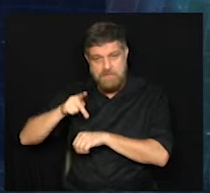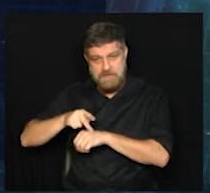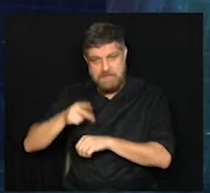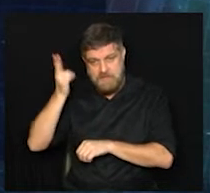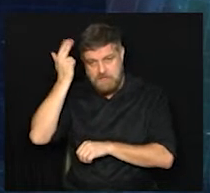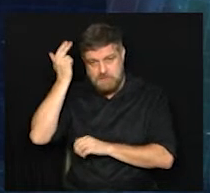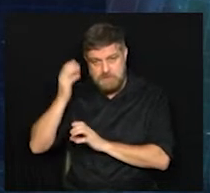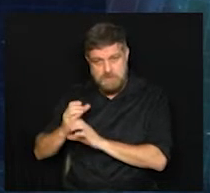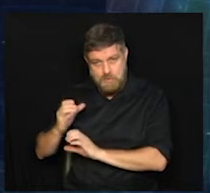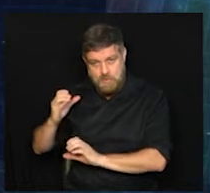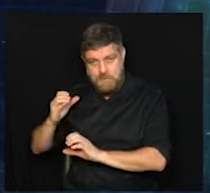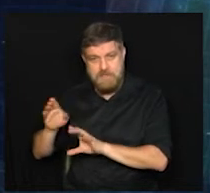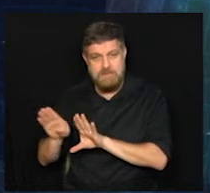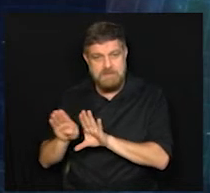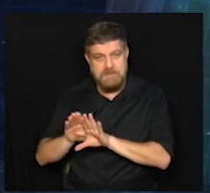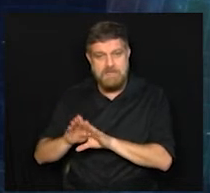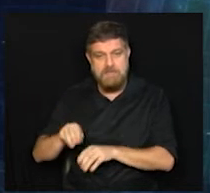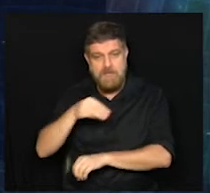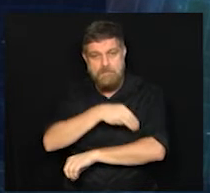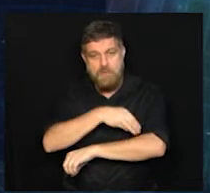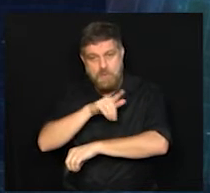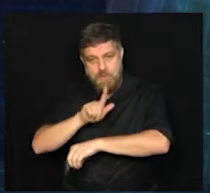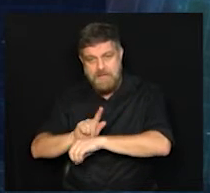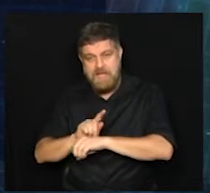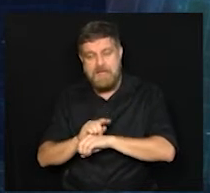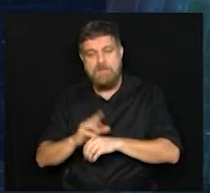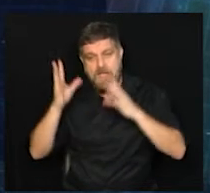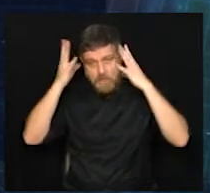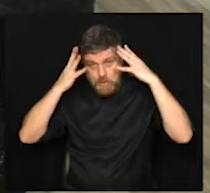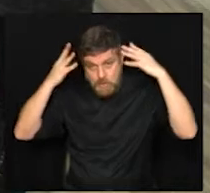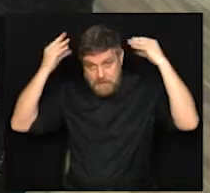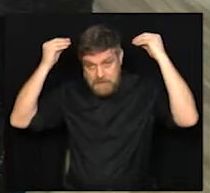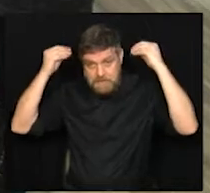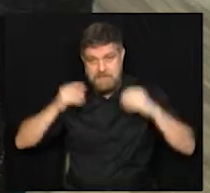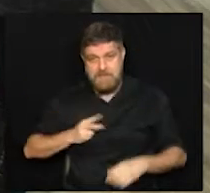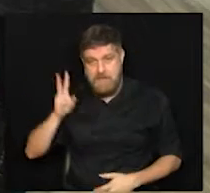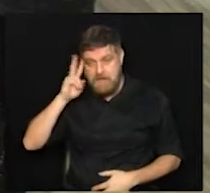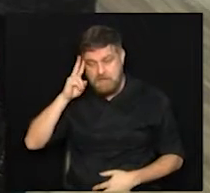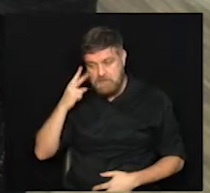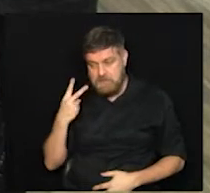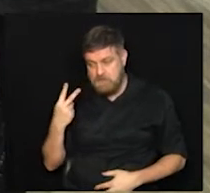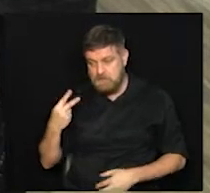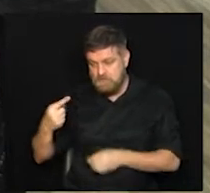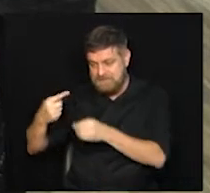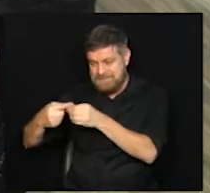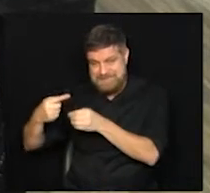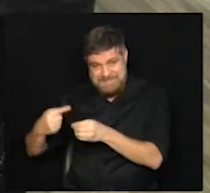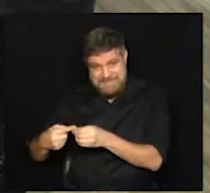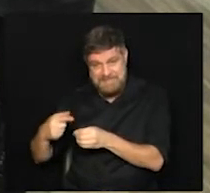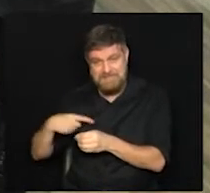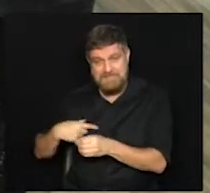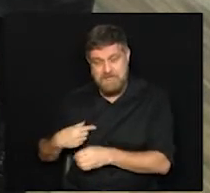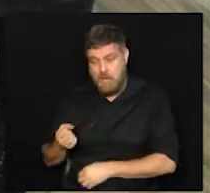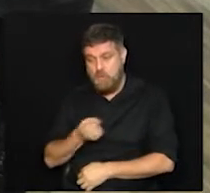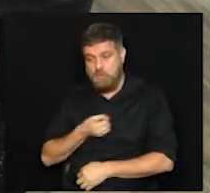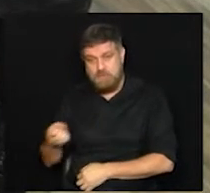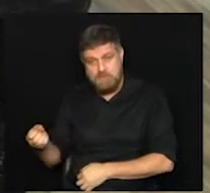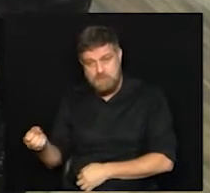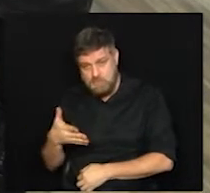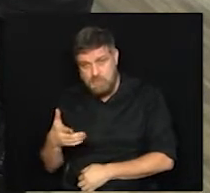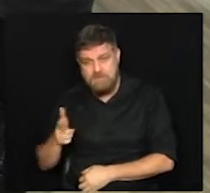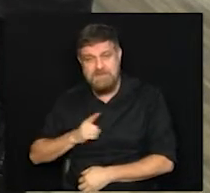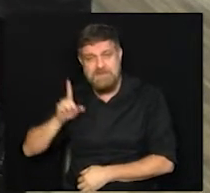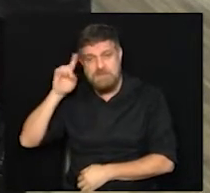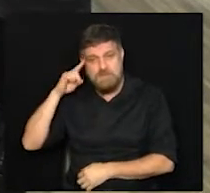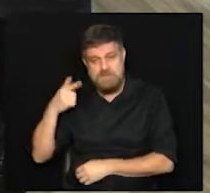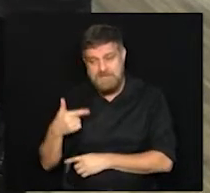Engenheiro Coelho, Morungaba e Olambra. Lembrando que essas duas últimas cidades fizeram atualizações nos dias